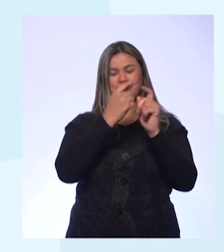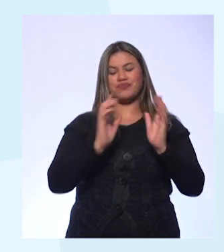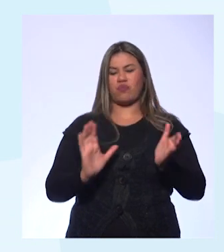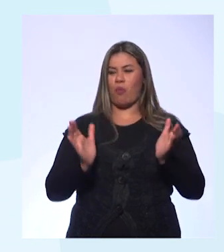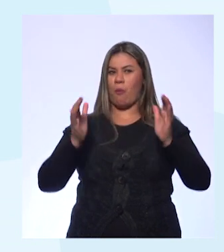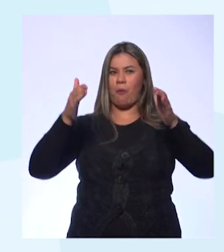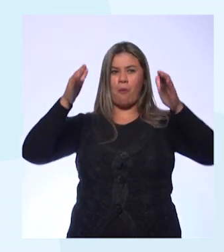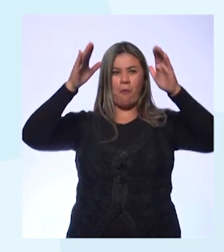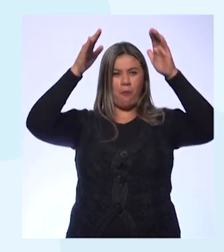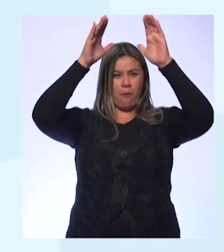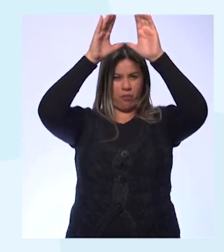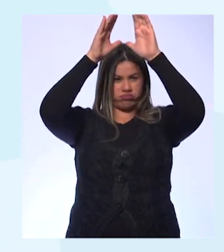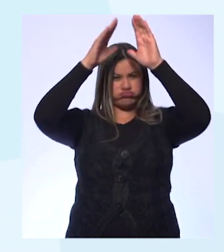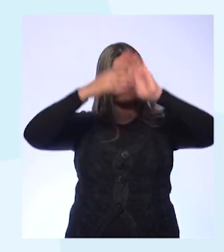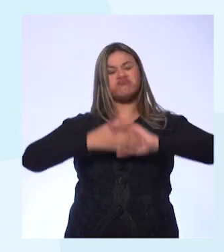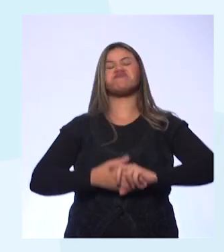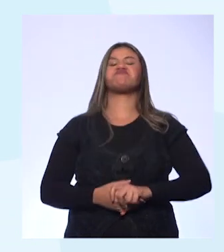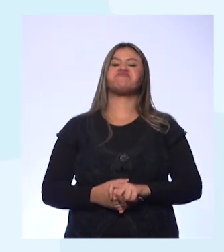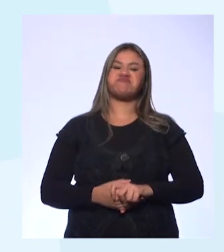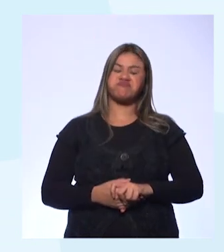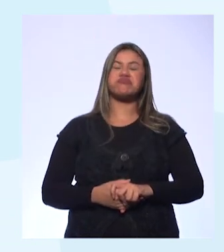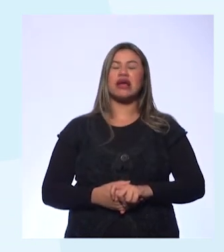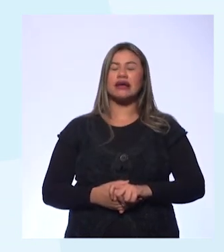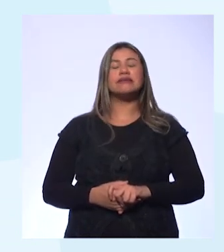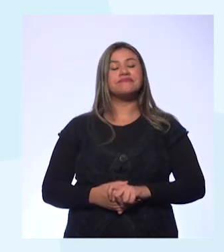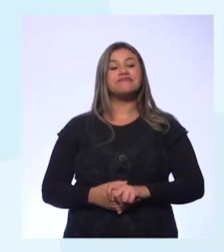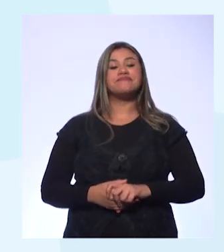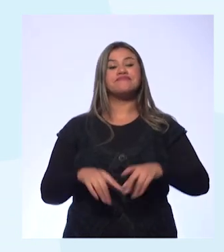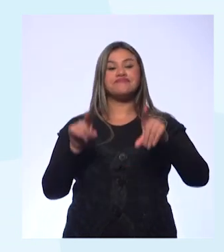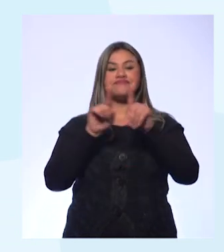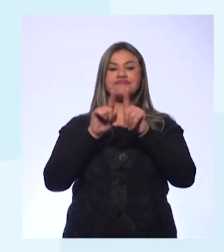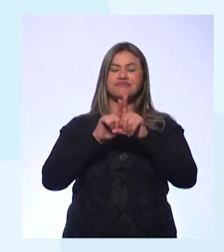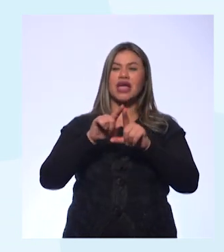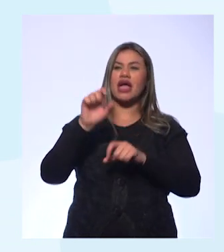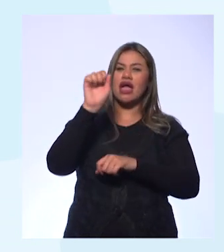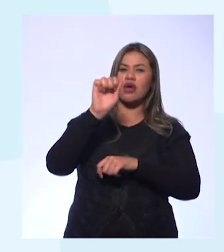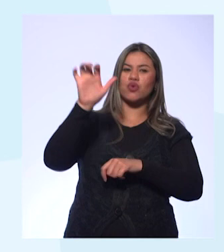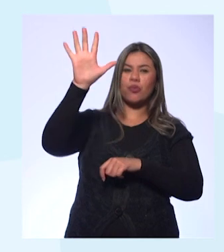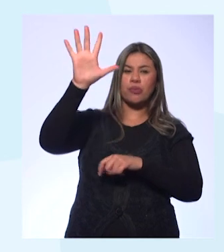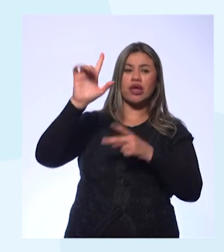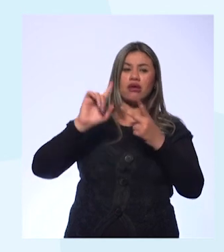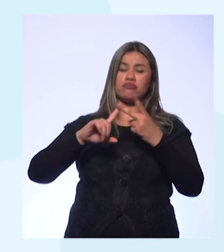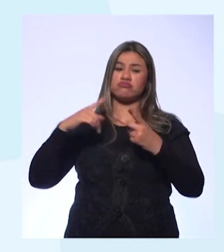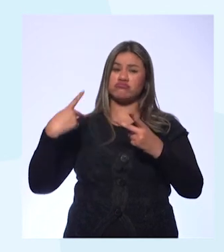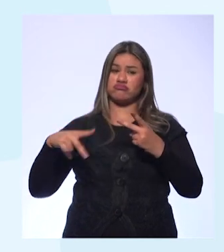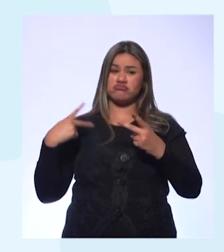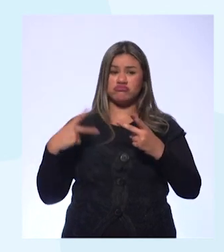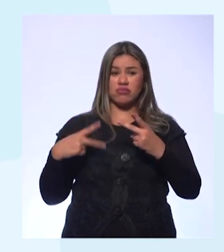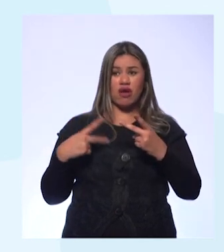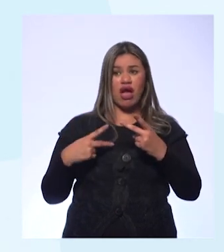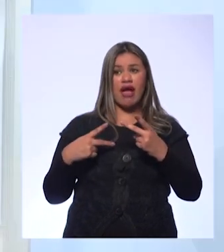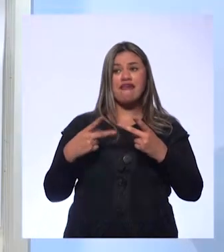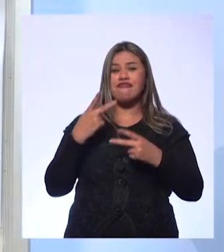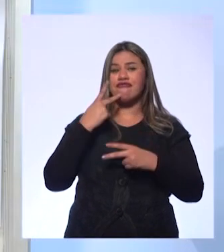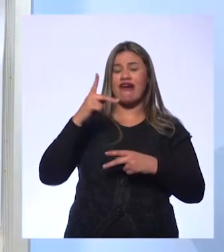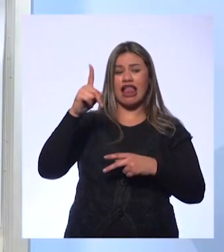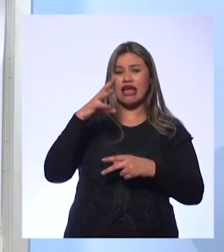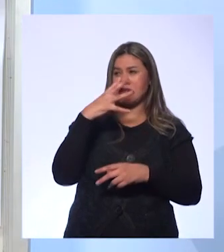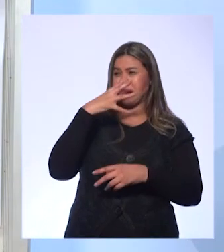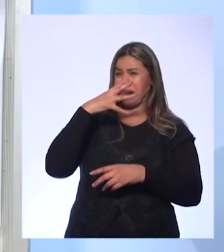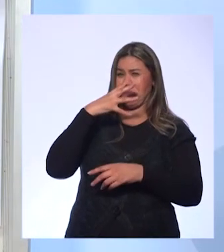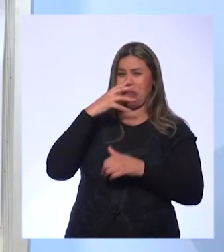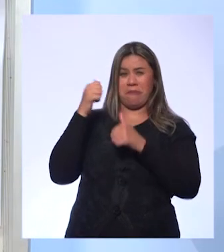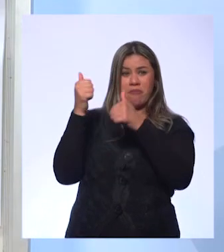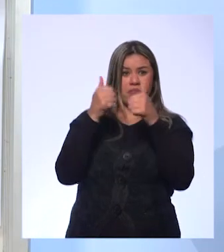historiografia muito do Brasil alguns europeu o Paraguai está bem dizem que ele não foi um herói ali